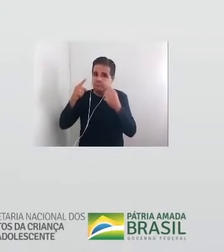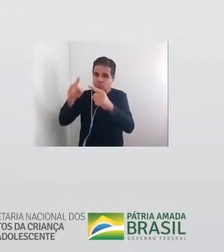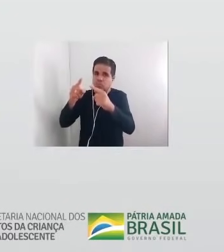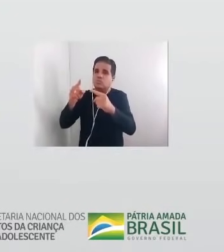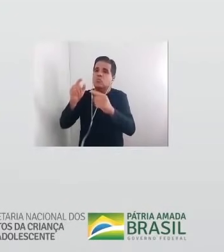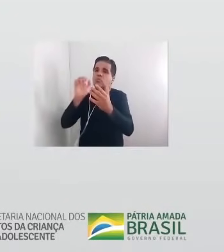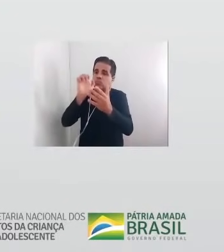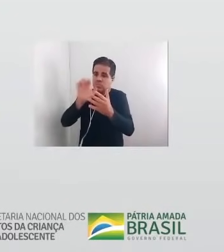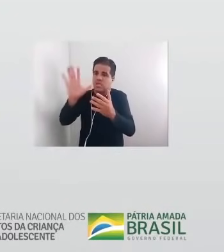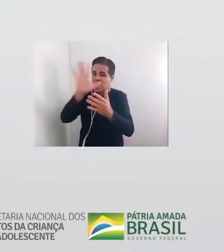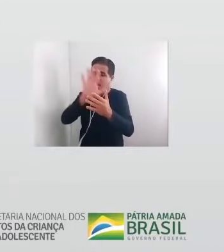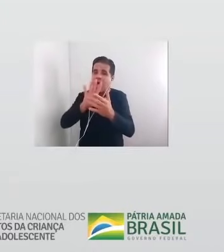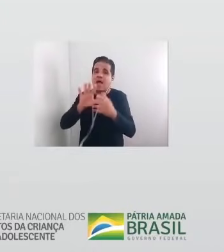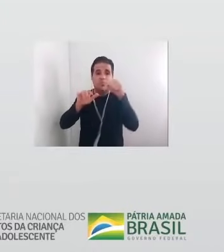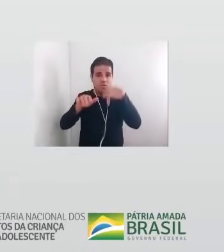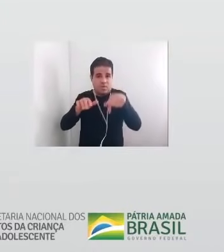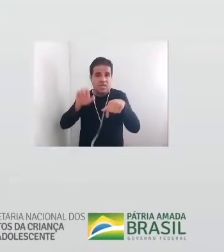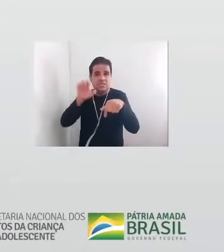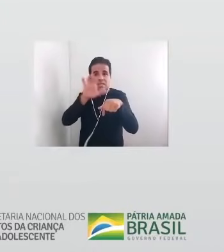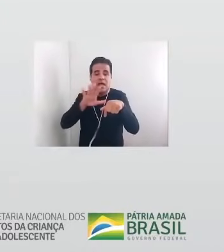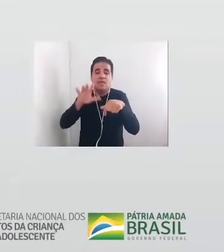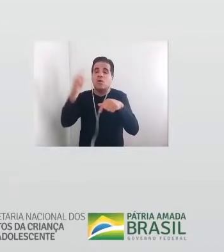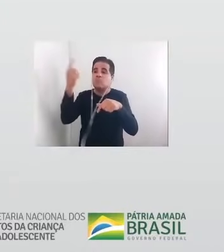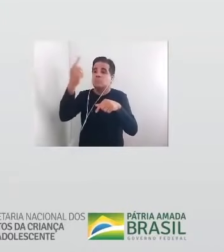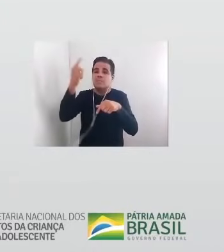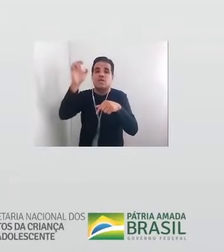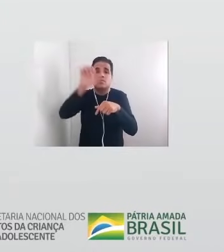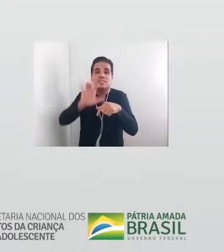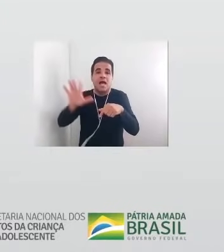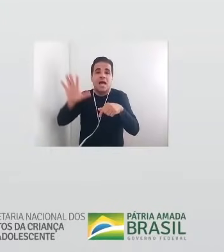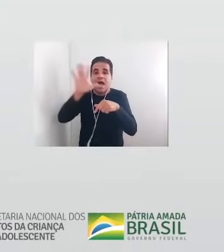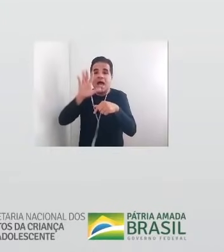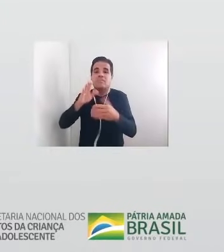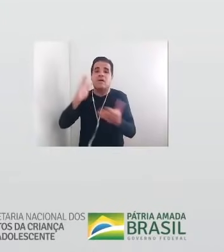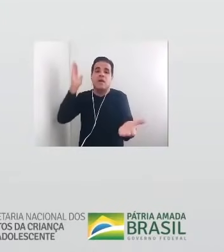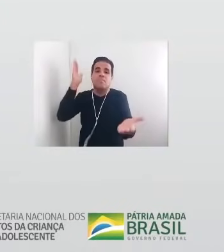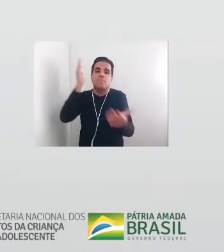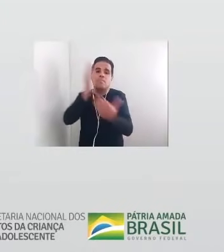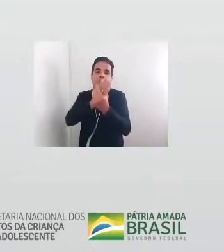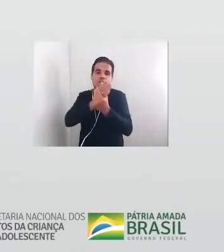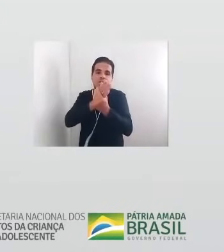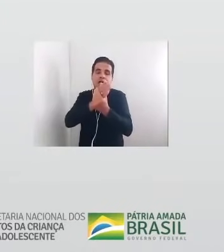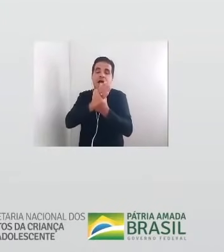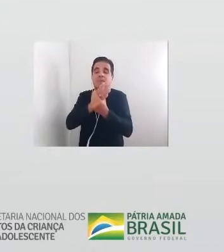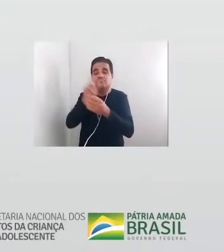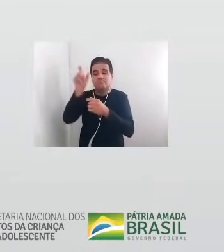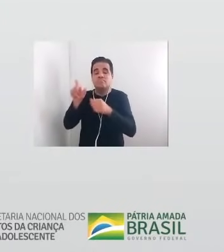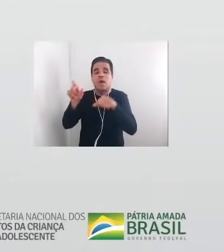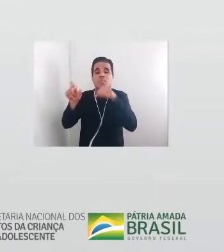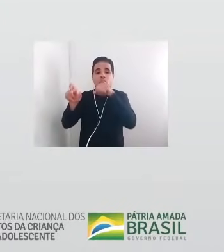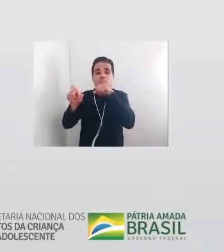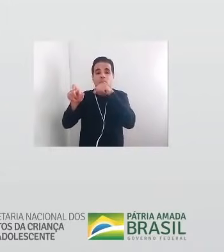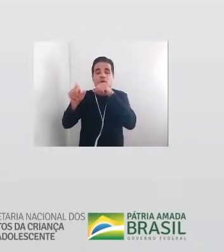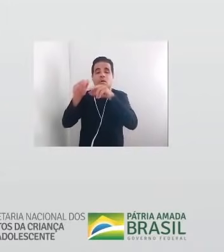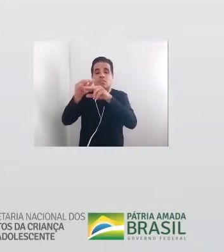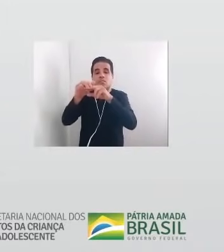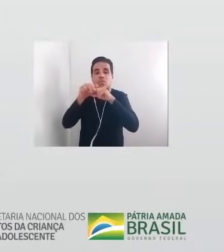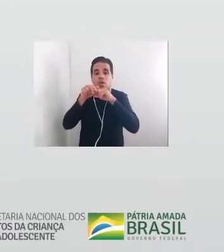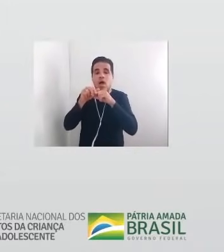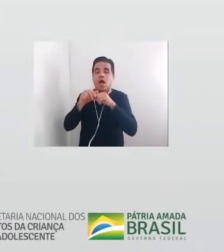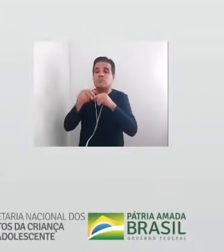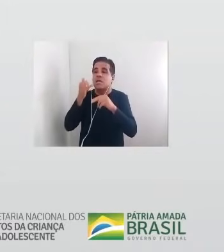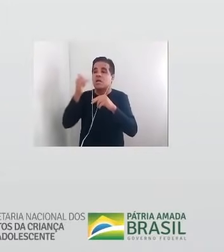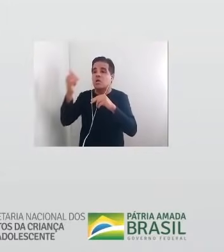o Estado de Santa Catarina é o primeiro Estado a ser processado por uma mãe por omissão em um caso de denúncia